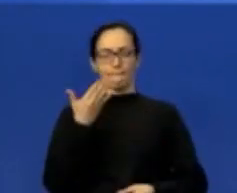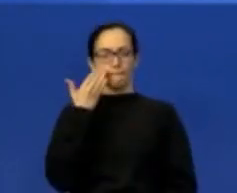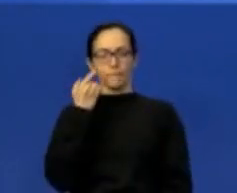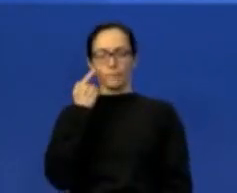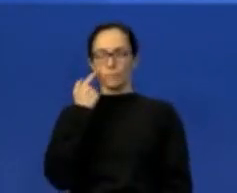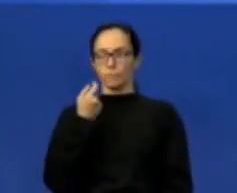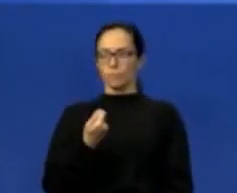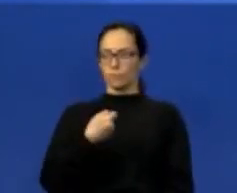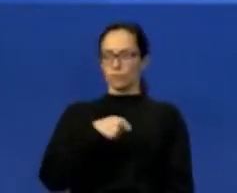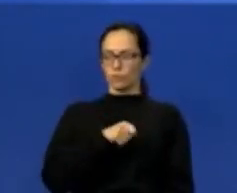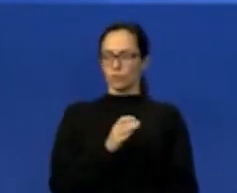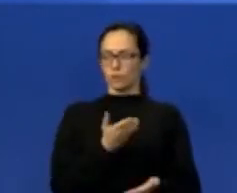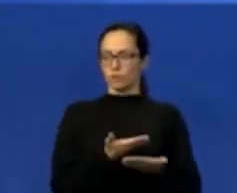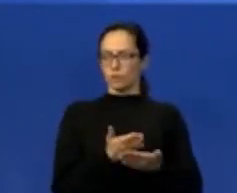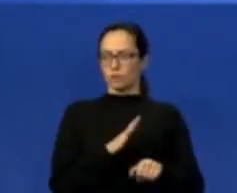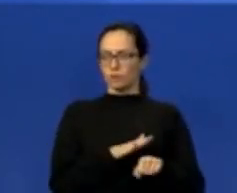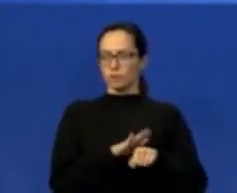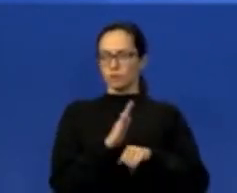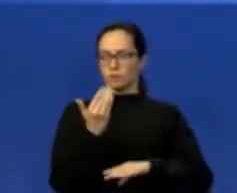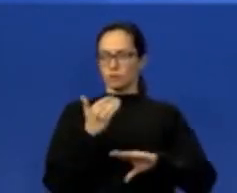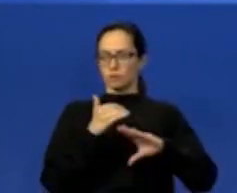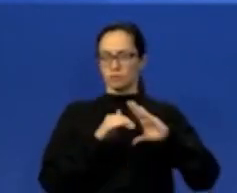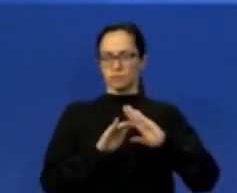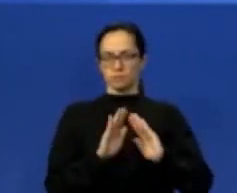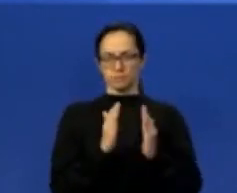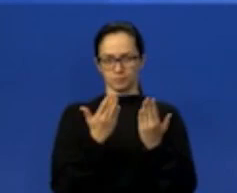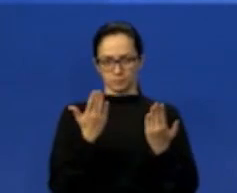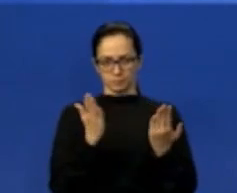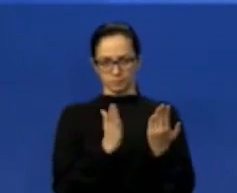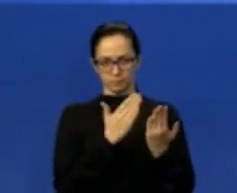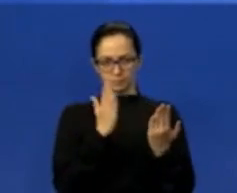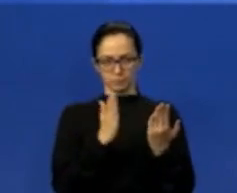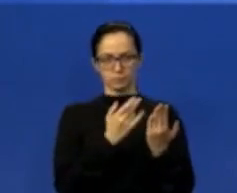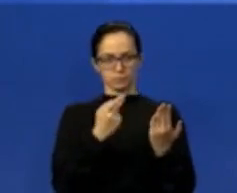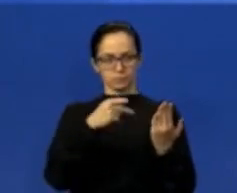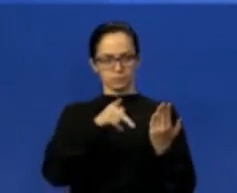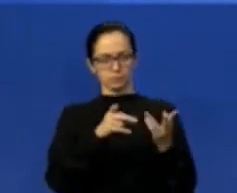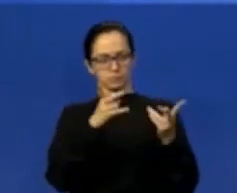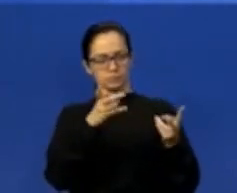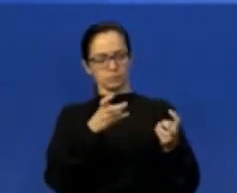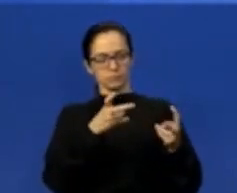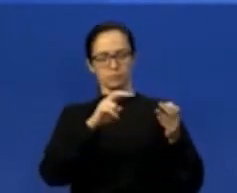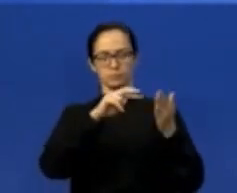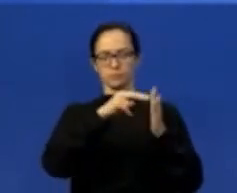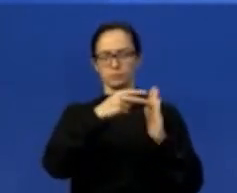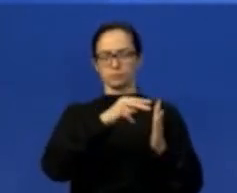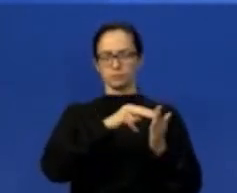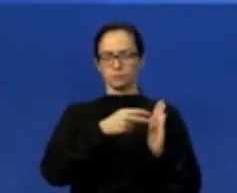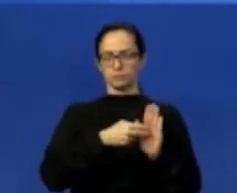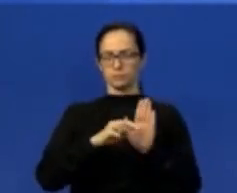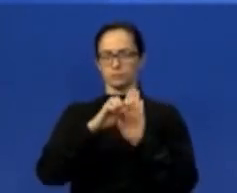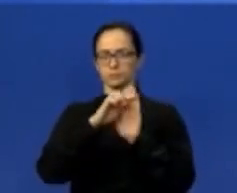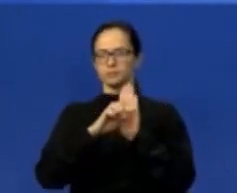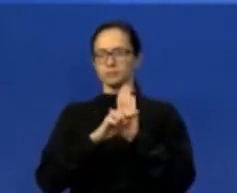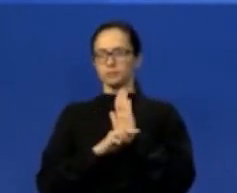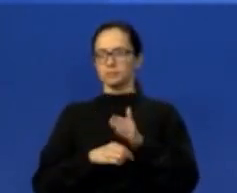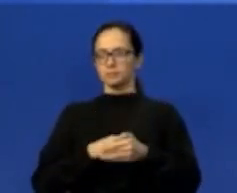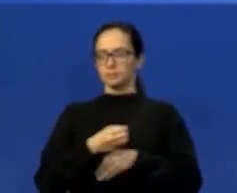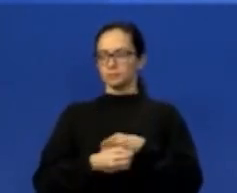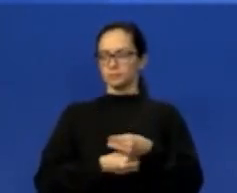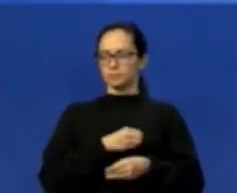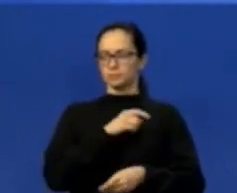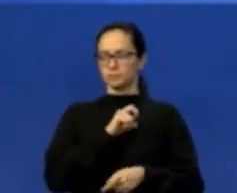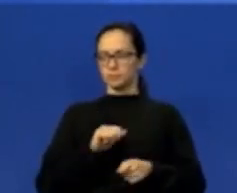vocês estudem profundamente o livro-texto e sempre procurem refletir sobre os conceitos e fundamentações que estão passadas